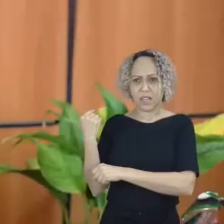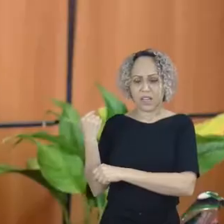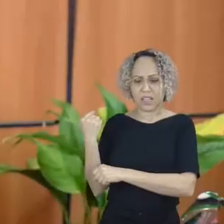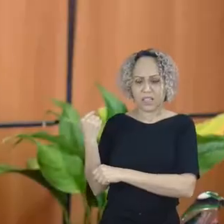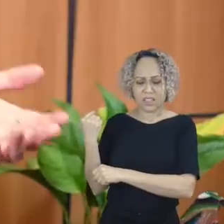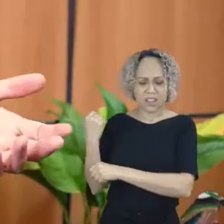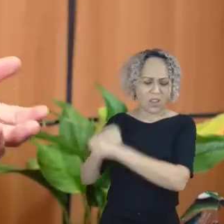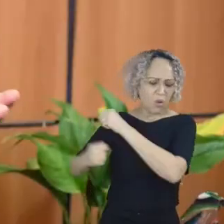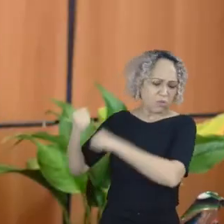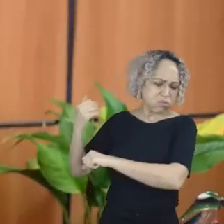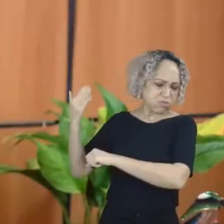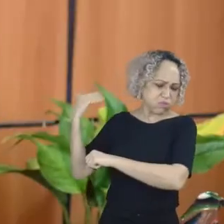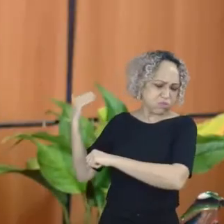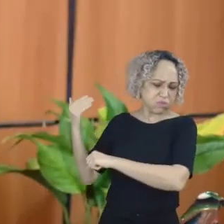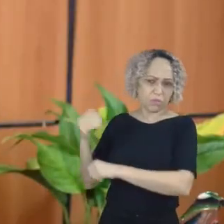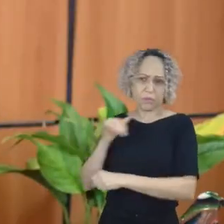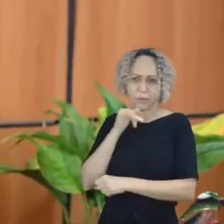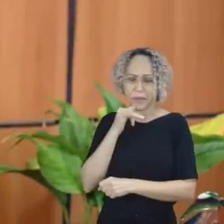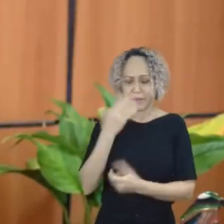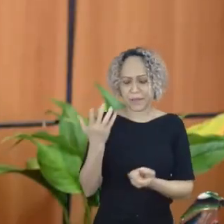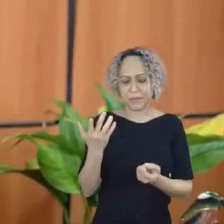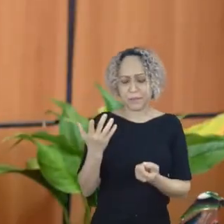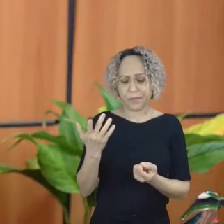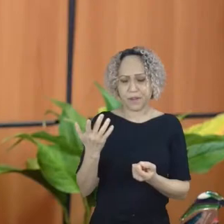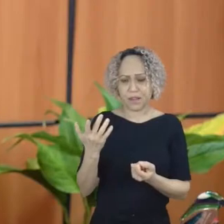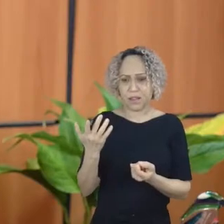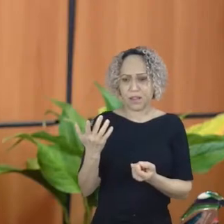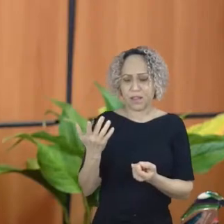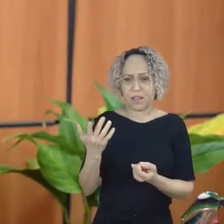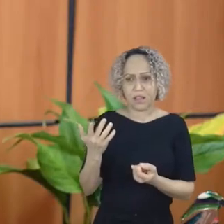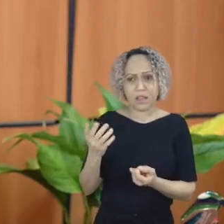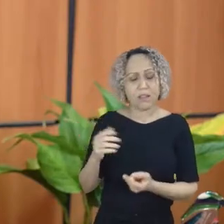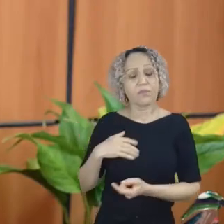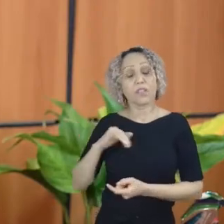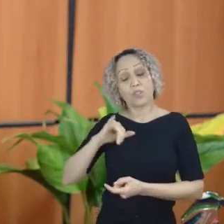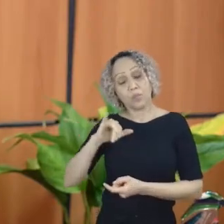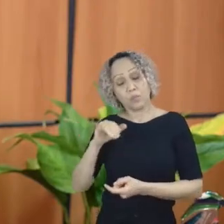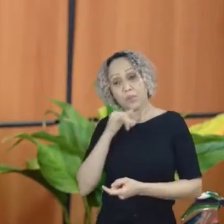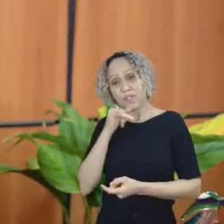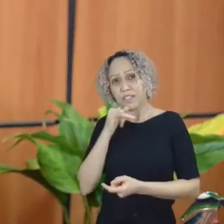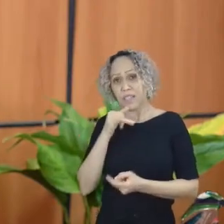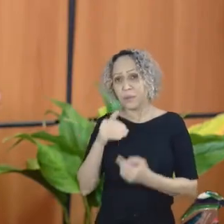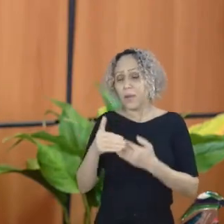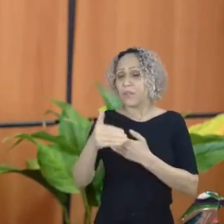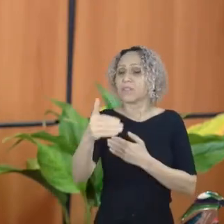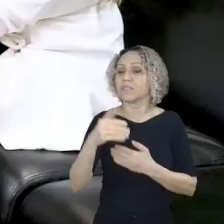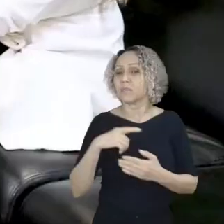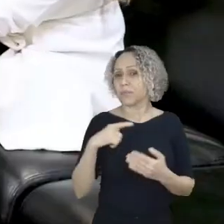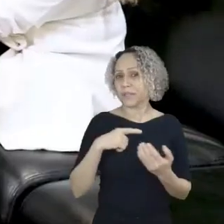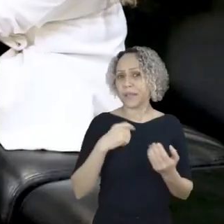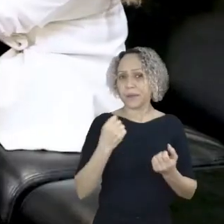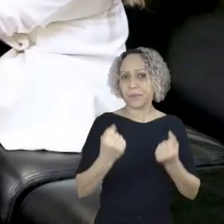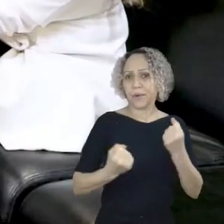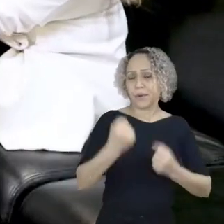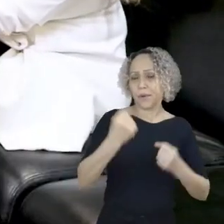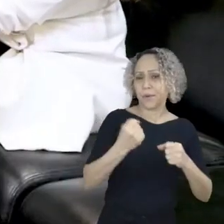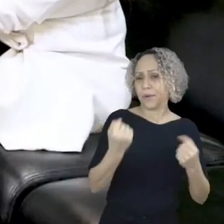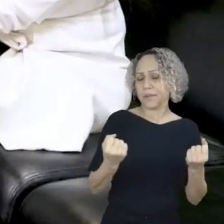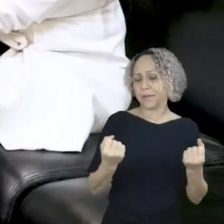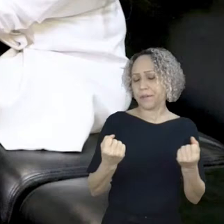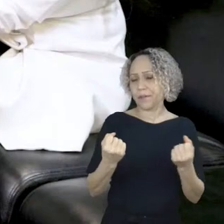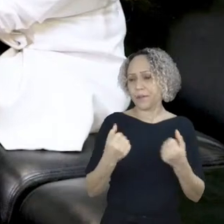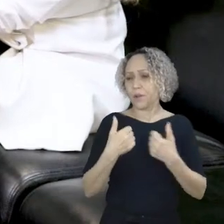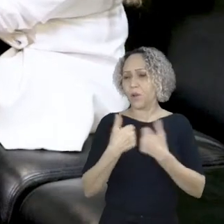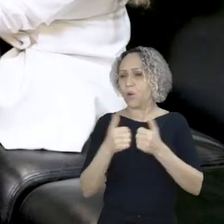gasolina. O trabalho de cobrador e cobradora. Tem tecnologia para não ter mais cobrador, tem tecnologia para não ter mais frentista. A nossa própria profissão